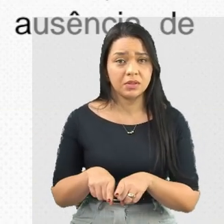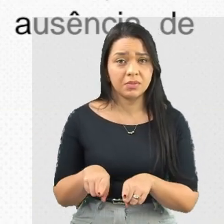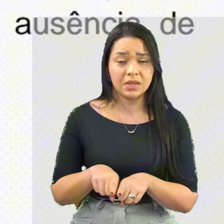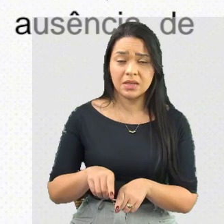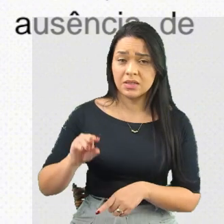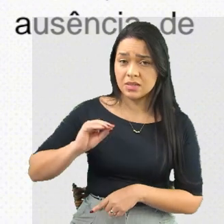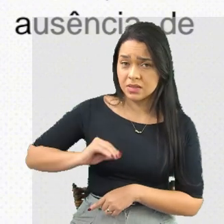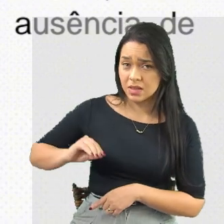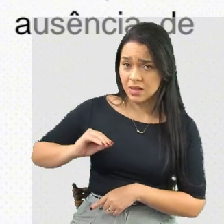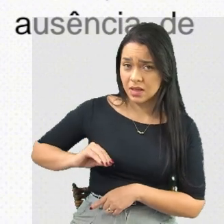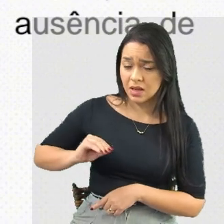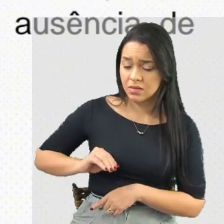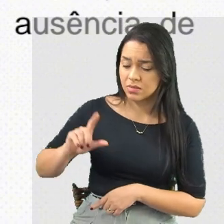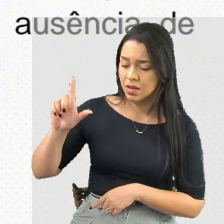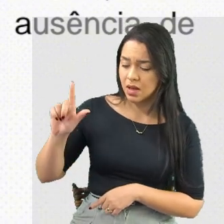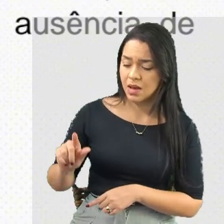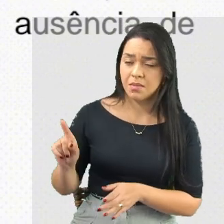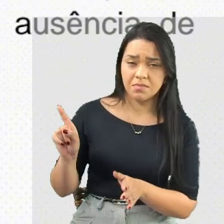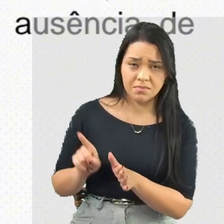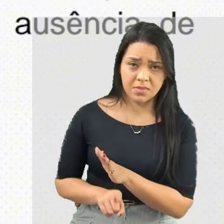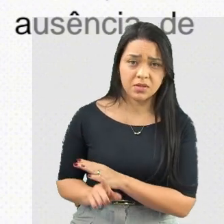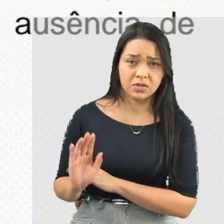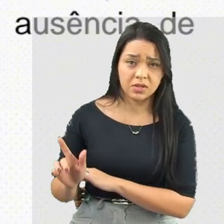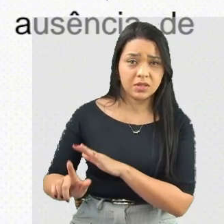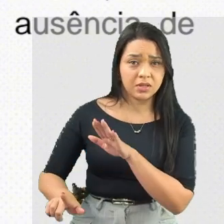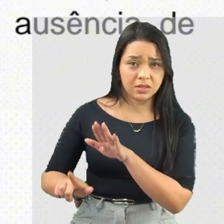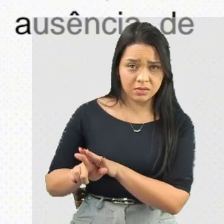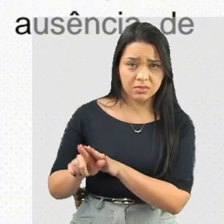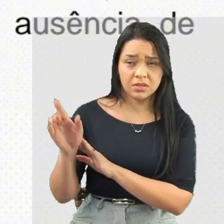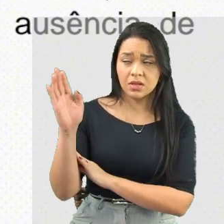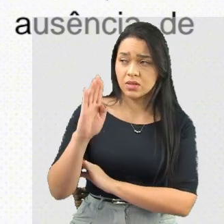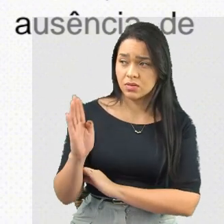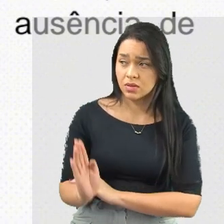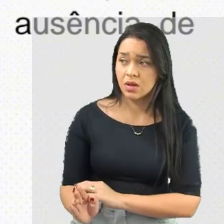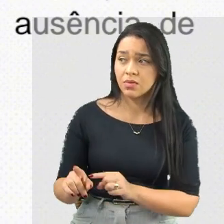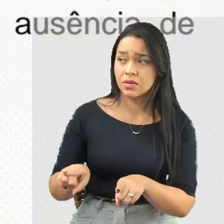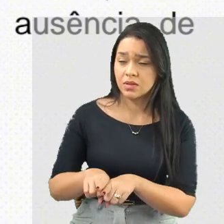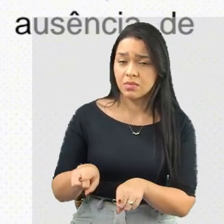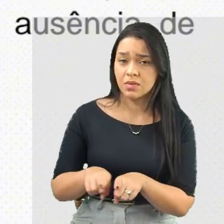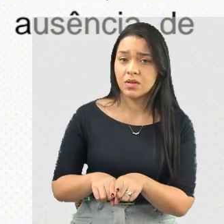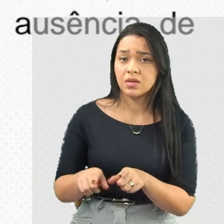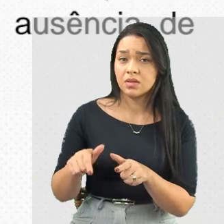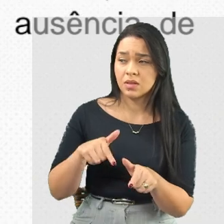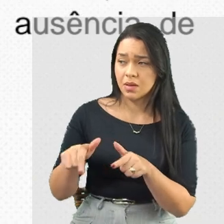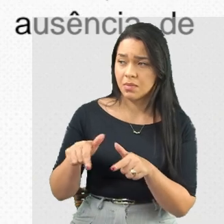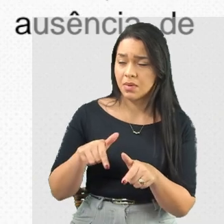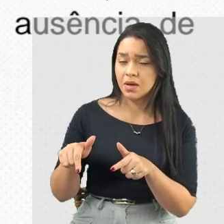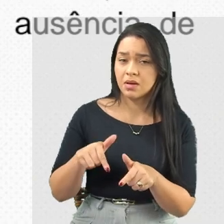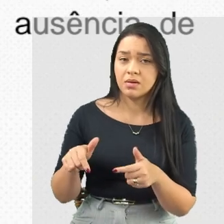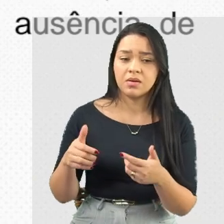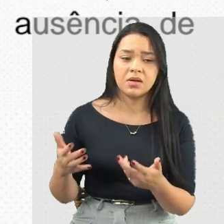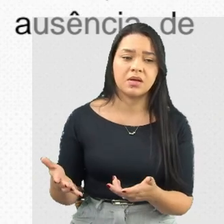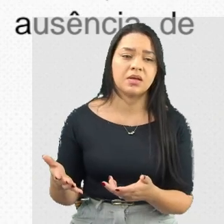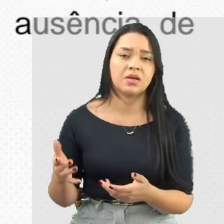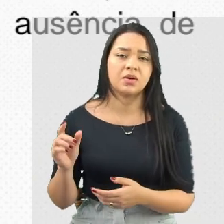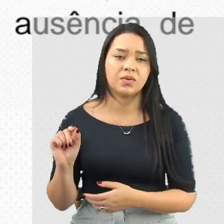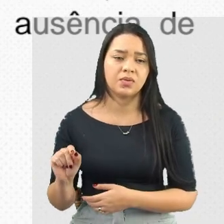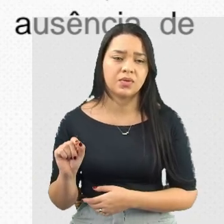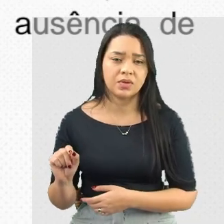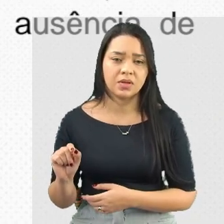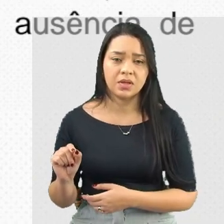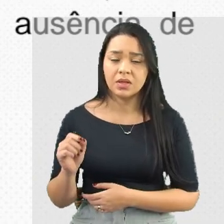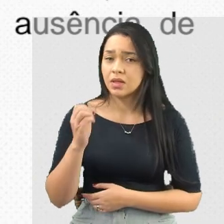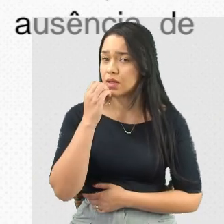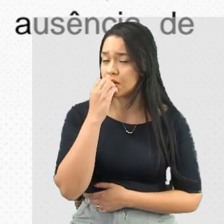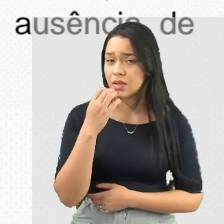salários muito abaixo do que está previsto na legislação nacional e também condições de trabalho, né, totalmente